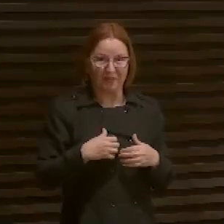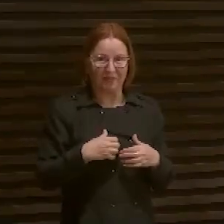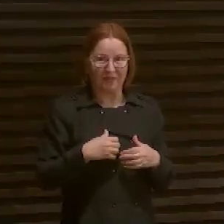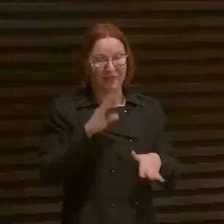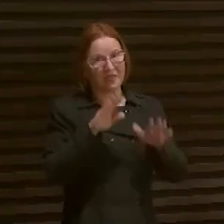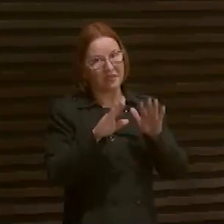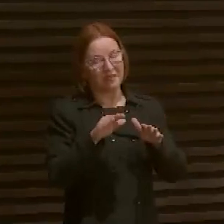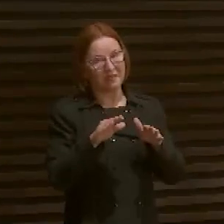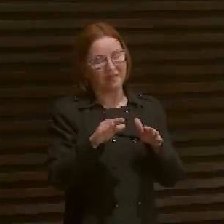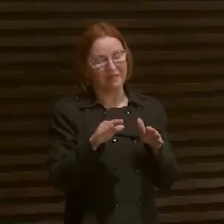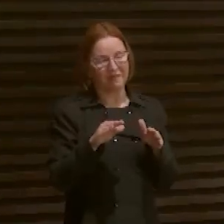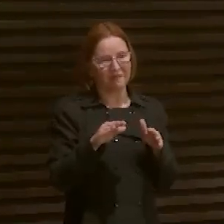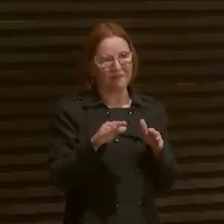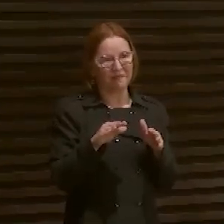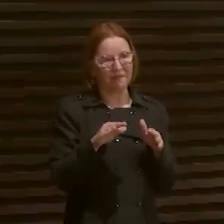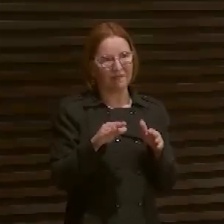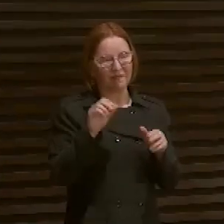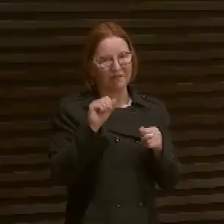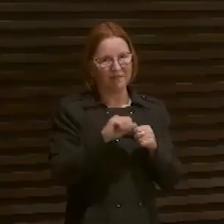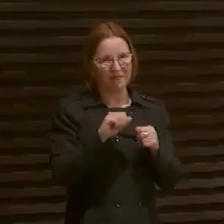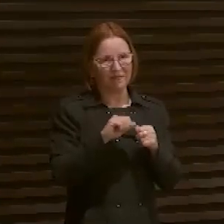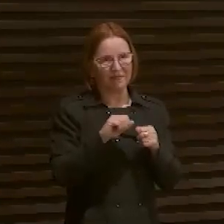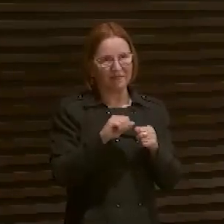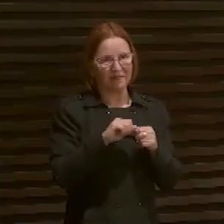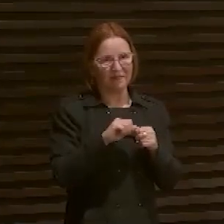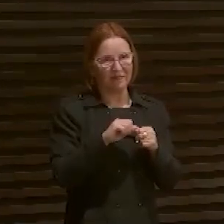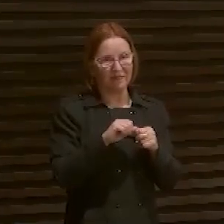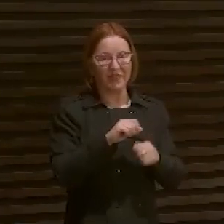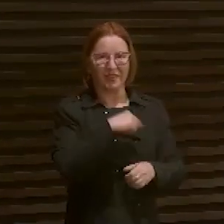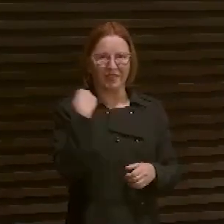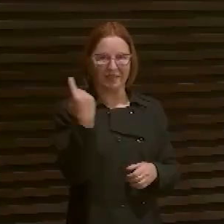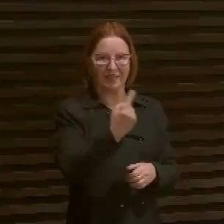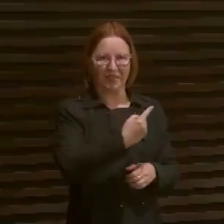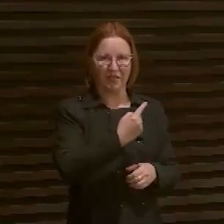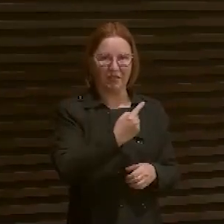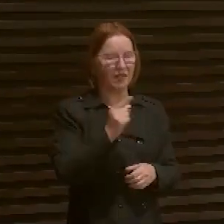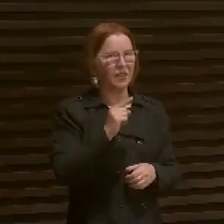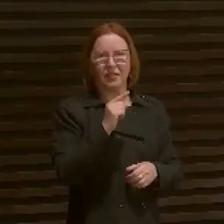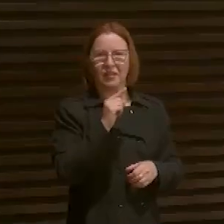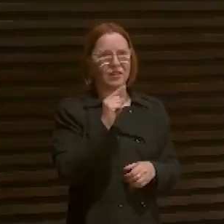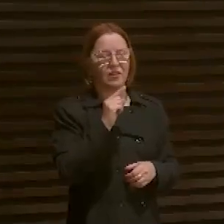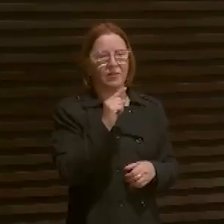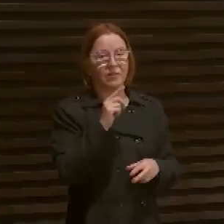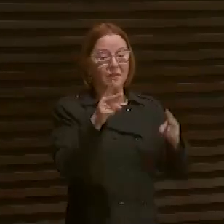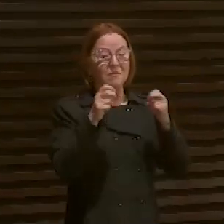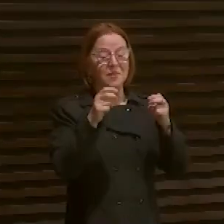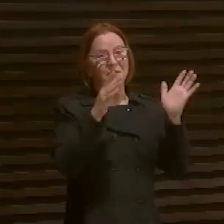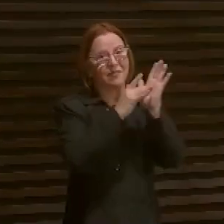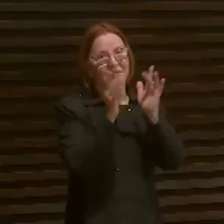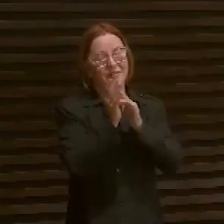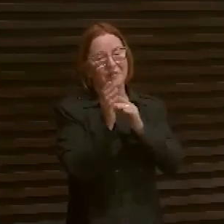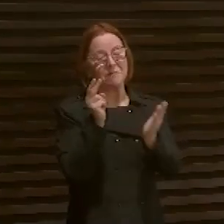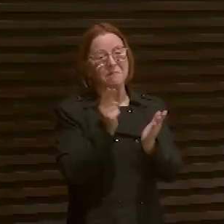muitas vezes, ele faz com que nós não reconheçamos Jesus, mesmo quando Ele